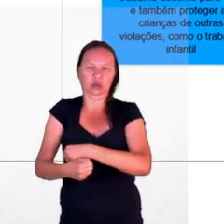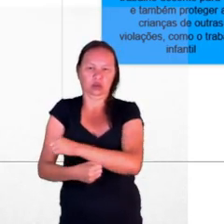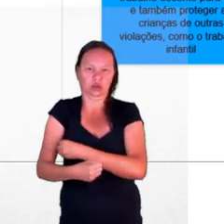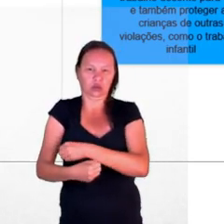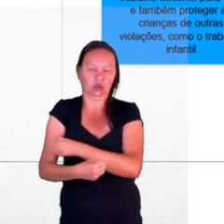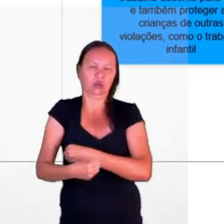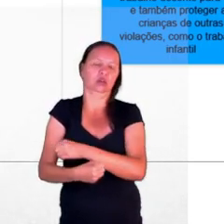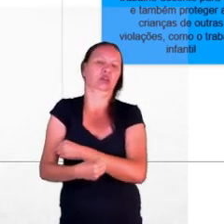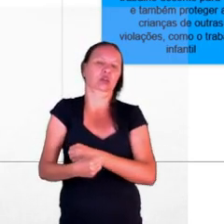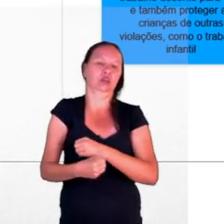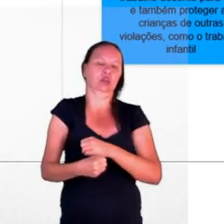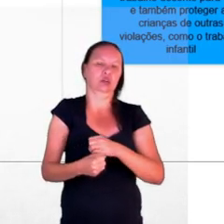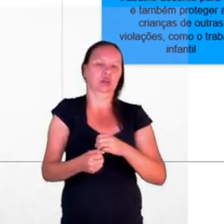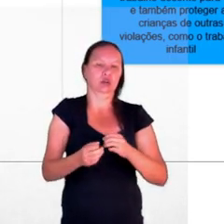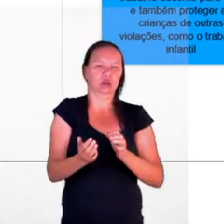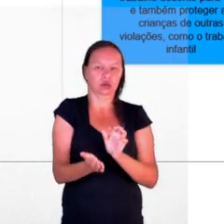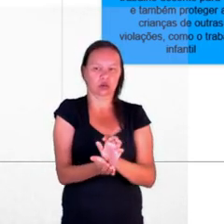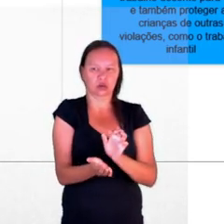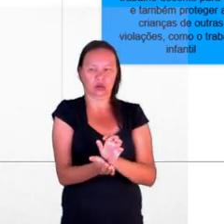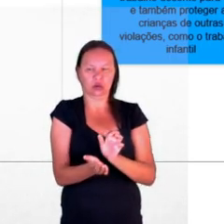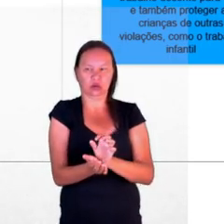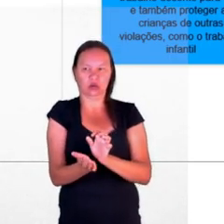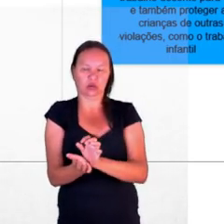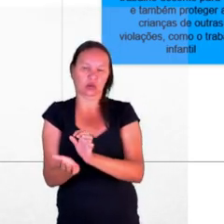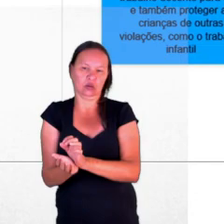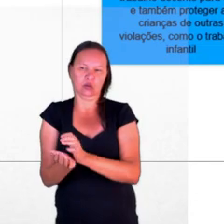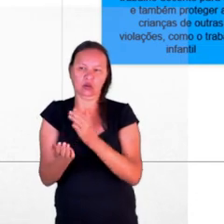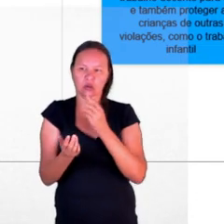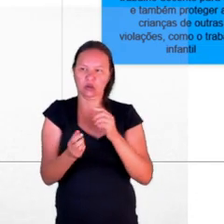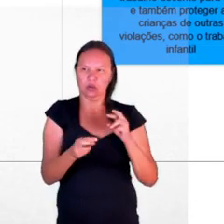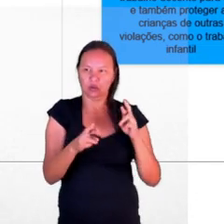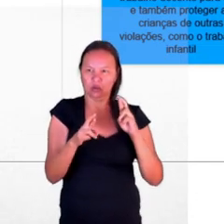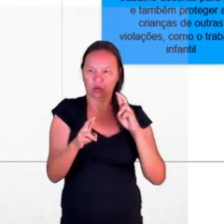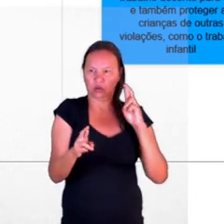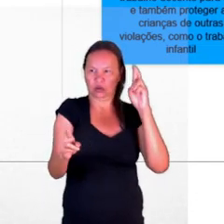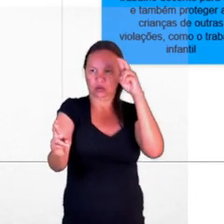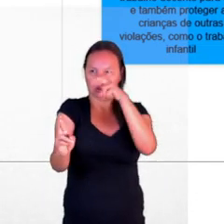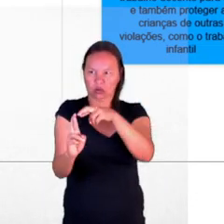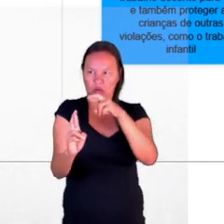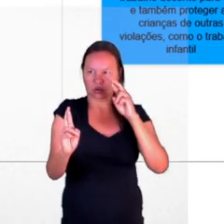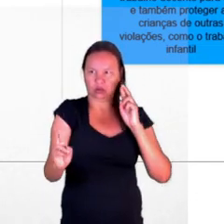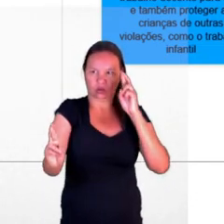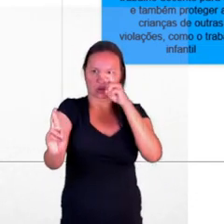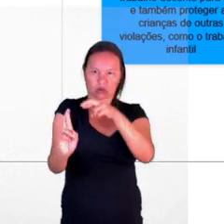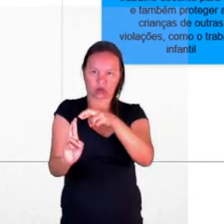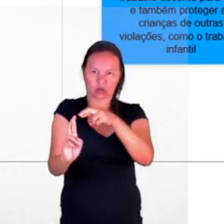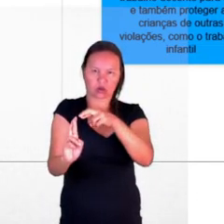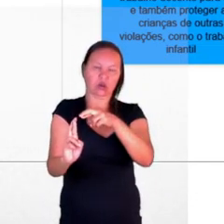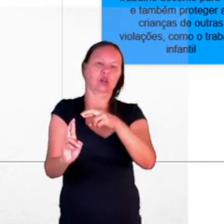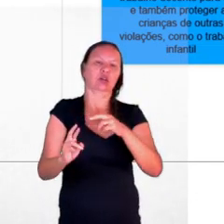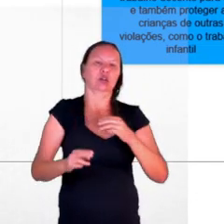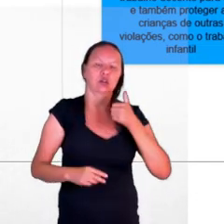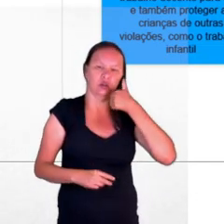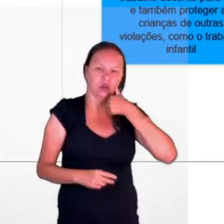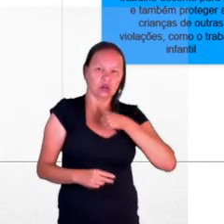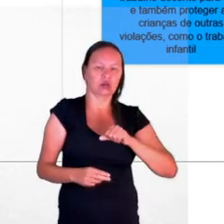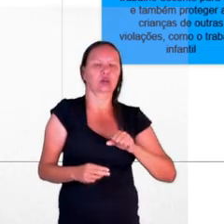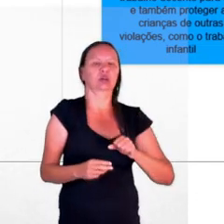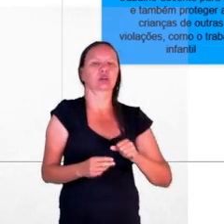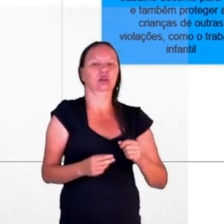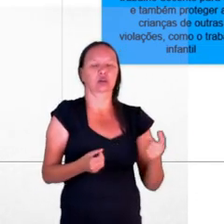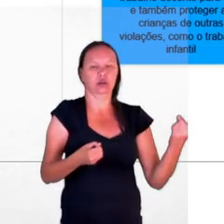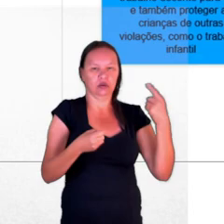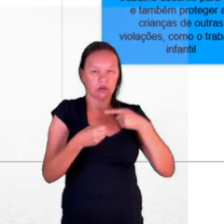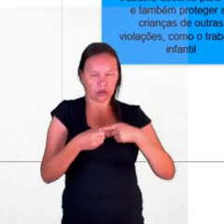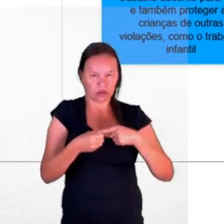a própria comunidade e com uma atividade profissional para essas mulheres e e foi um projeto também que nos trouxe um